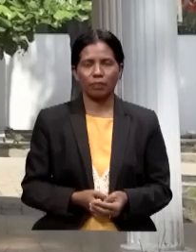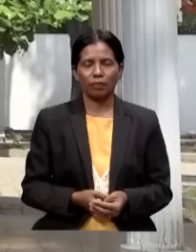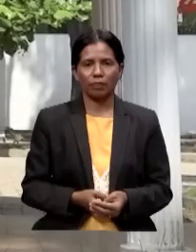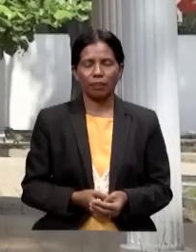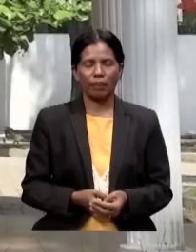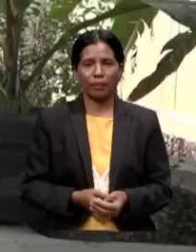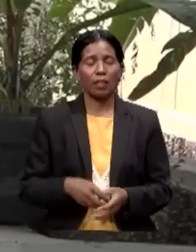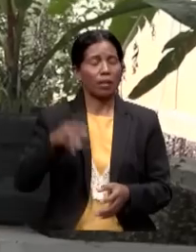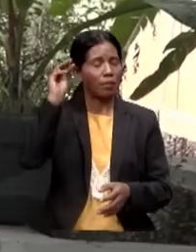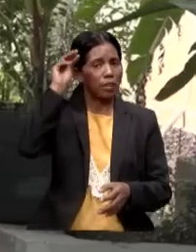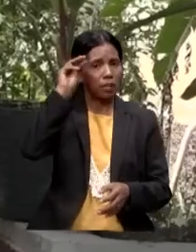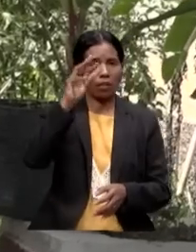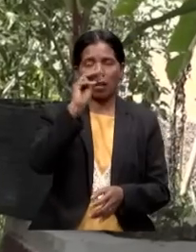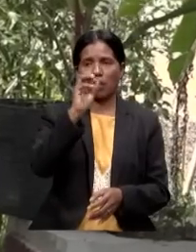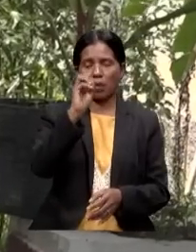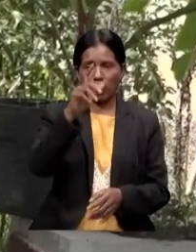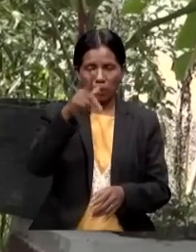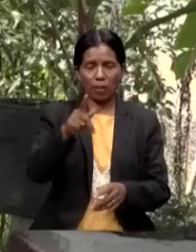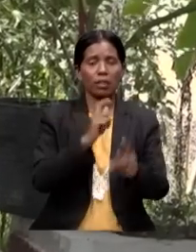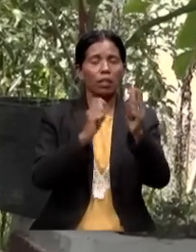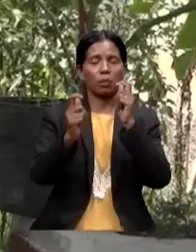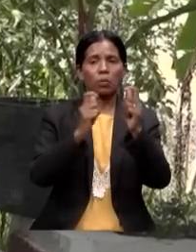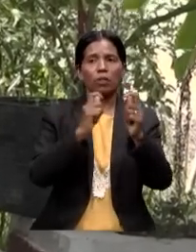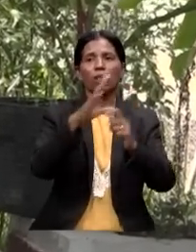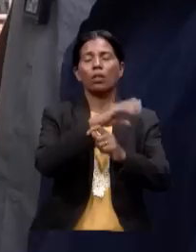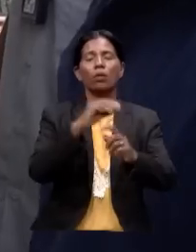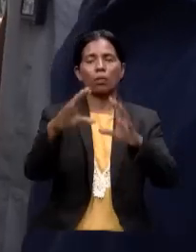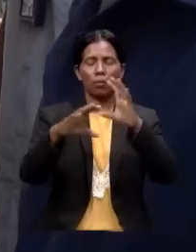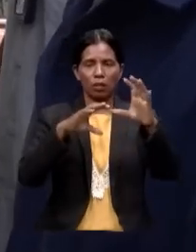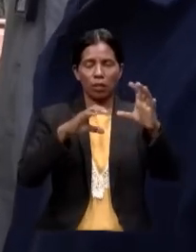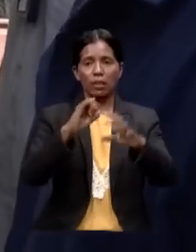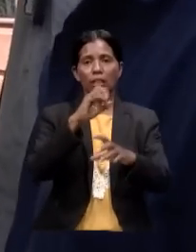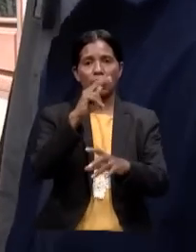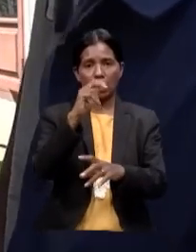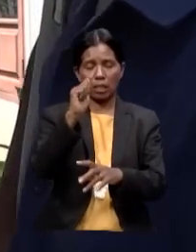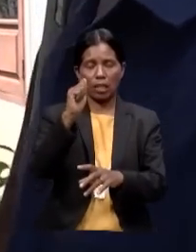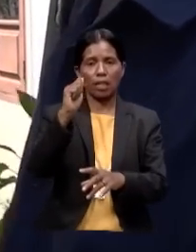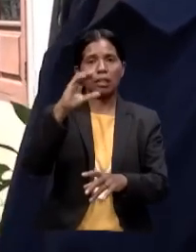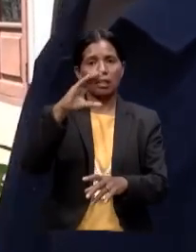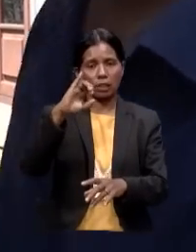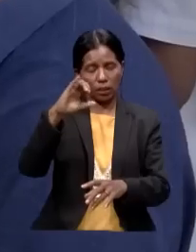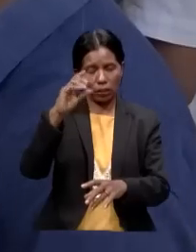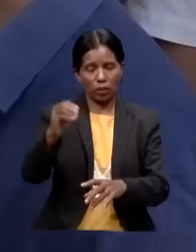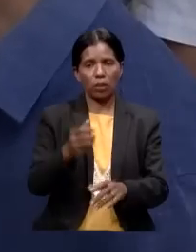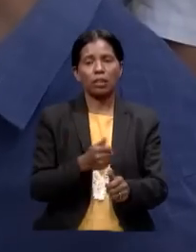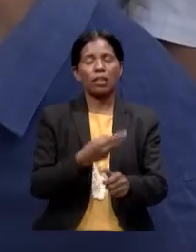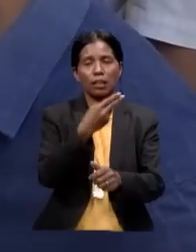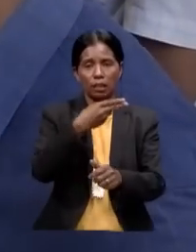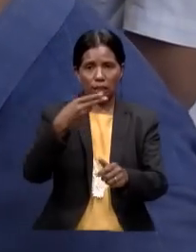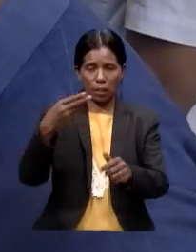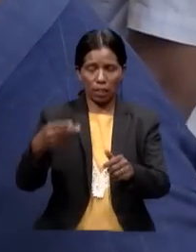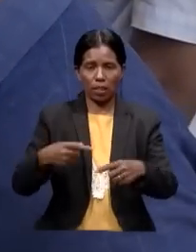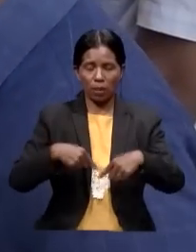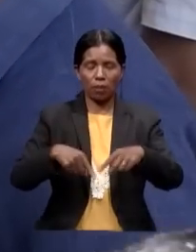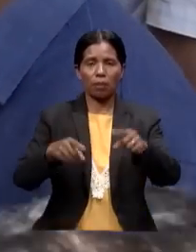Ex-ministro Obras Públicas, Transporte e Comunicação, Inácio Moreira Quintané, cumpre carta, comparência, Rusicac,